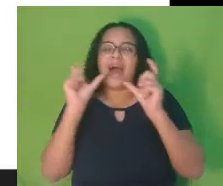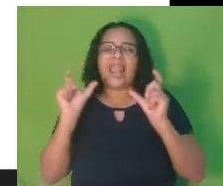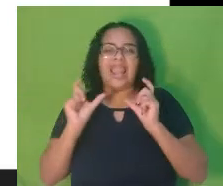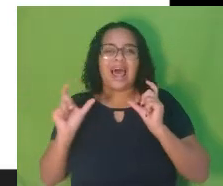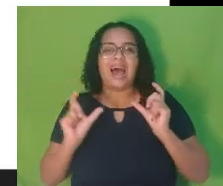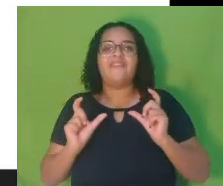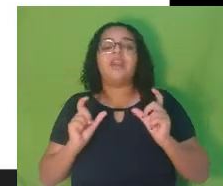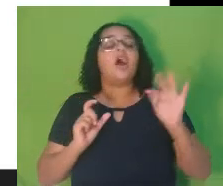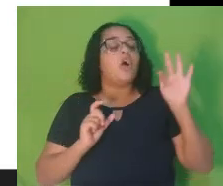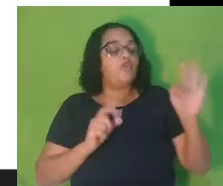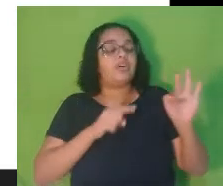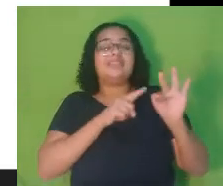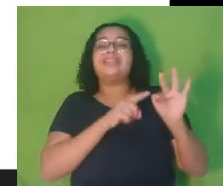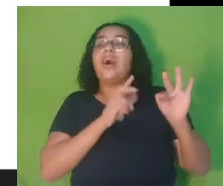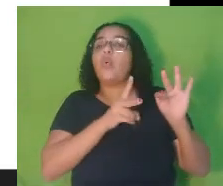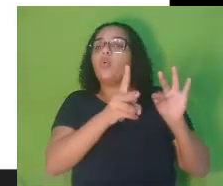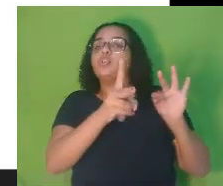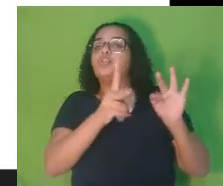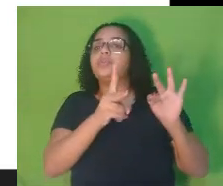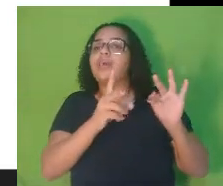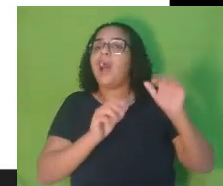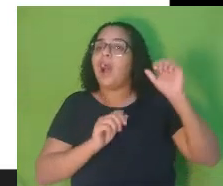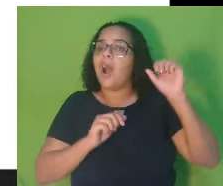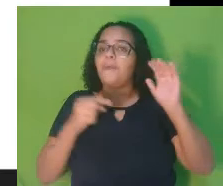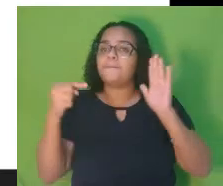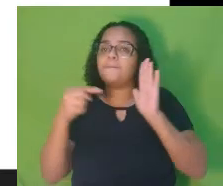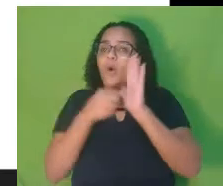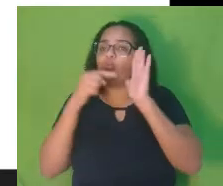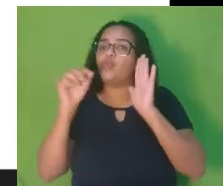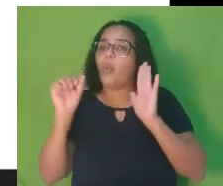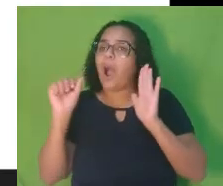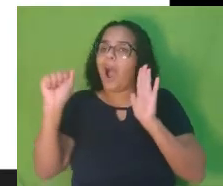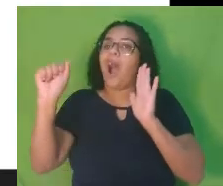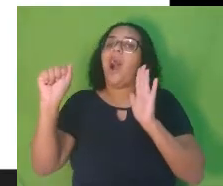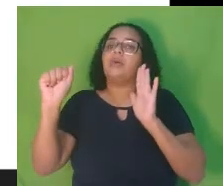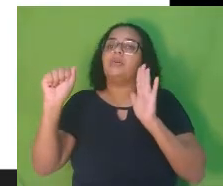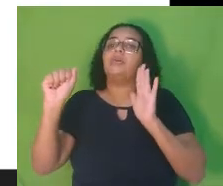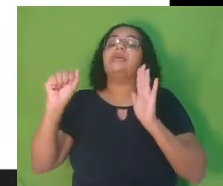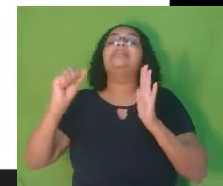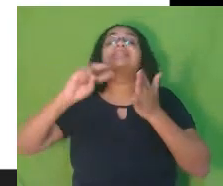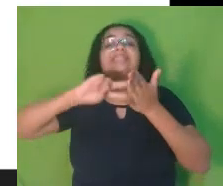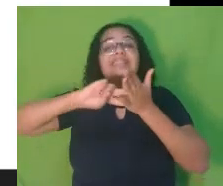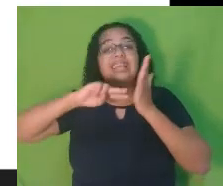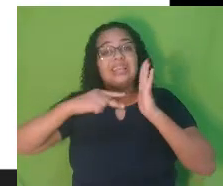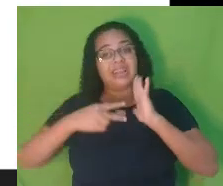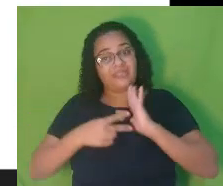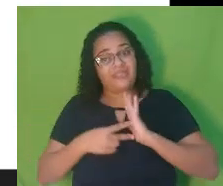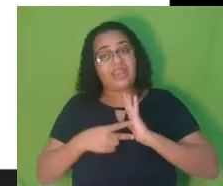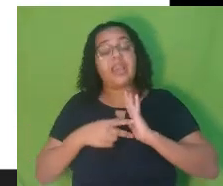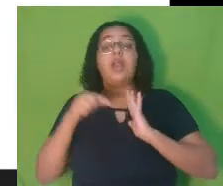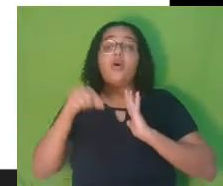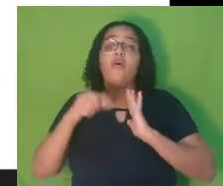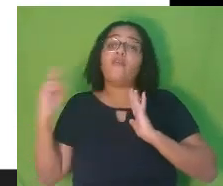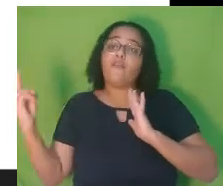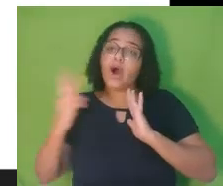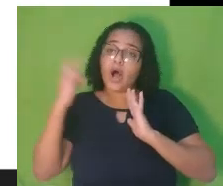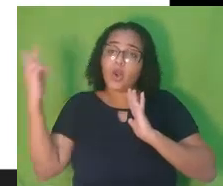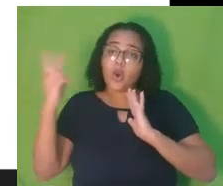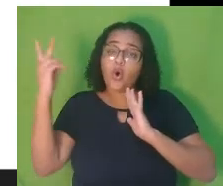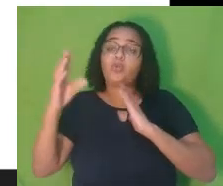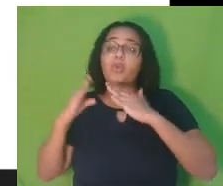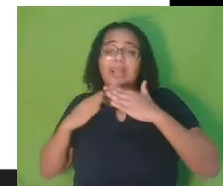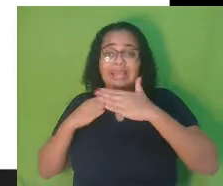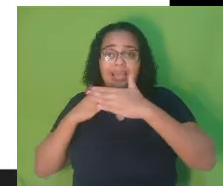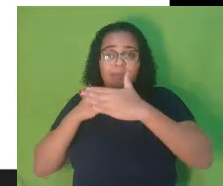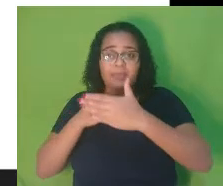palavras, dizer que a função é contínua no ponto a significa dizer que o valor do